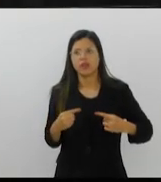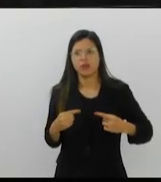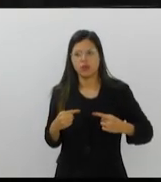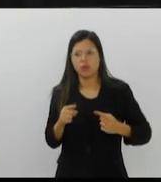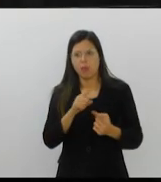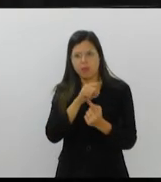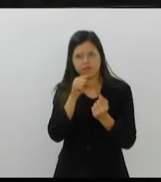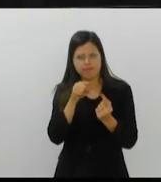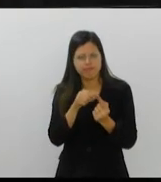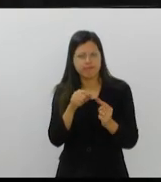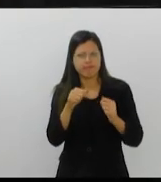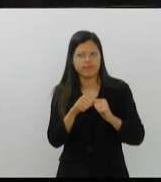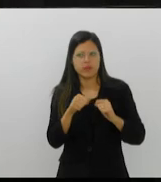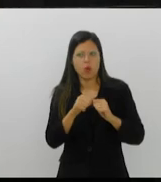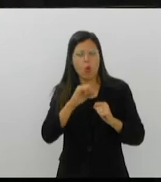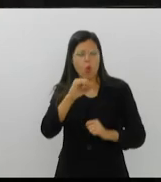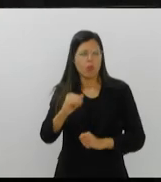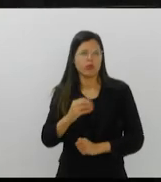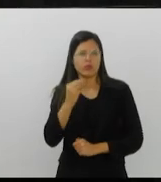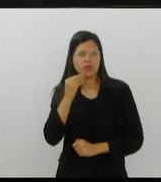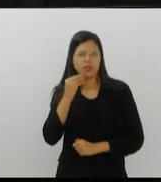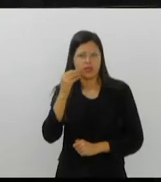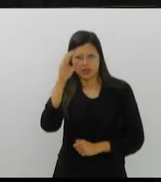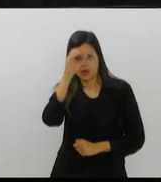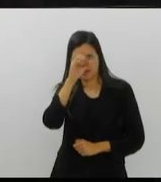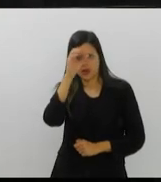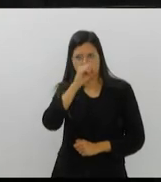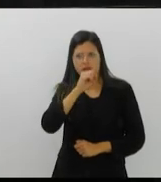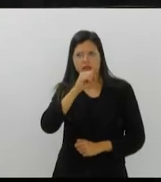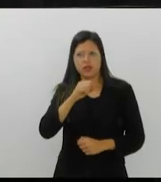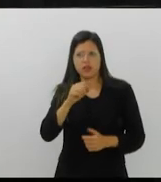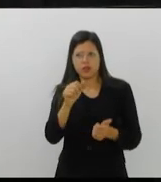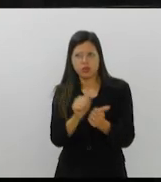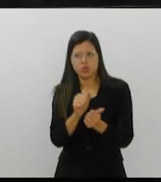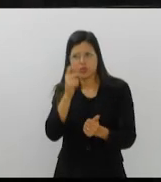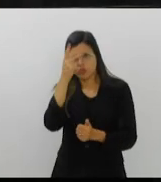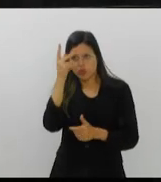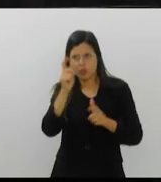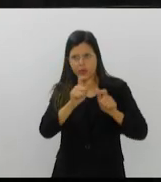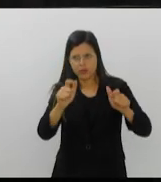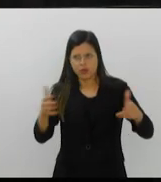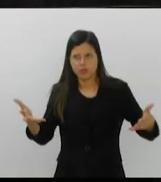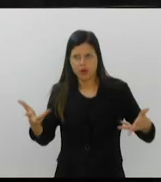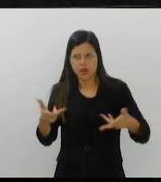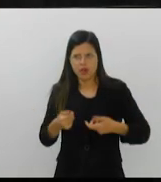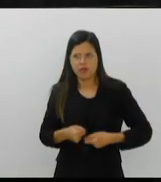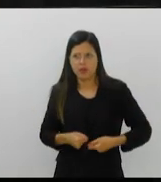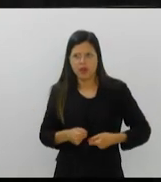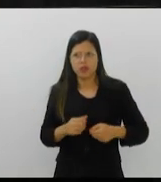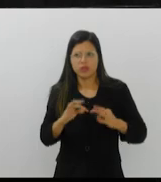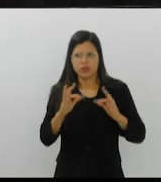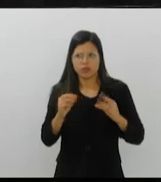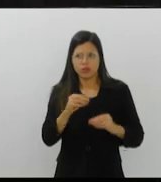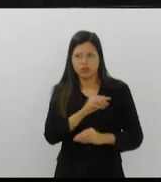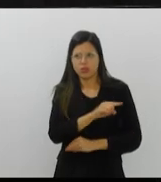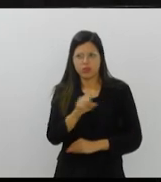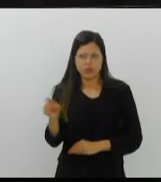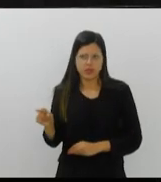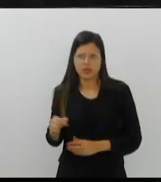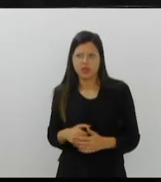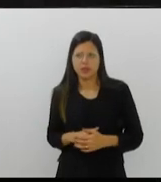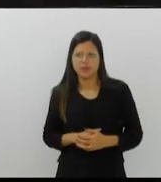cumprida, cada oportunidade de aprender e crescer ao lado de pessoas excepcionais como vocês. Todos vocês que fazem parte da minha vida.